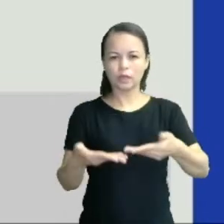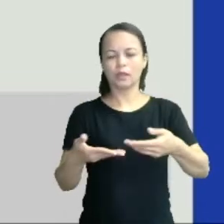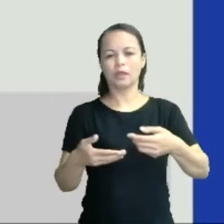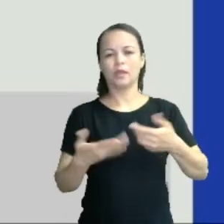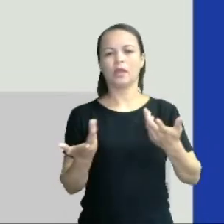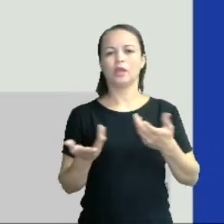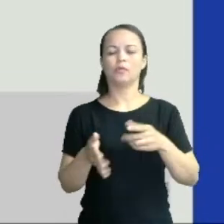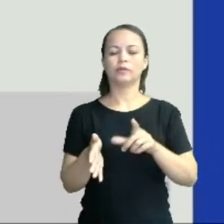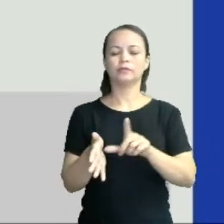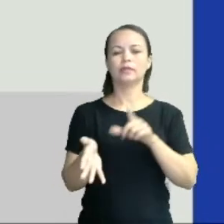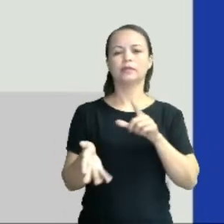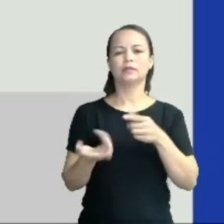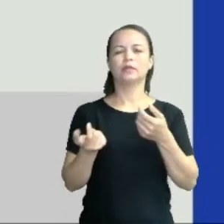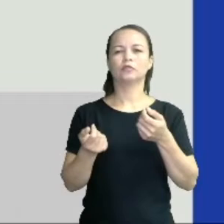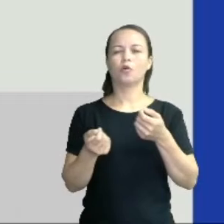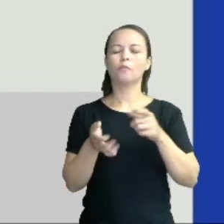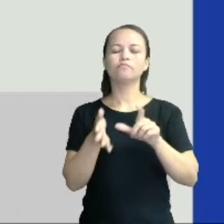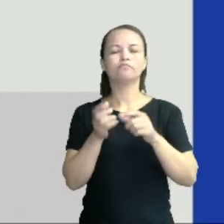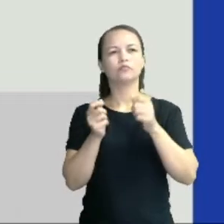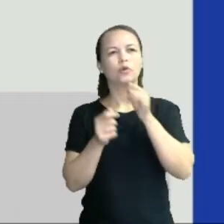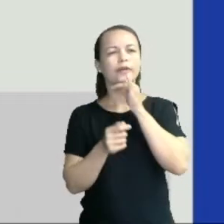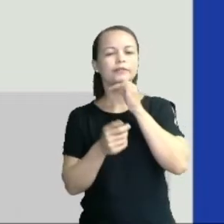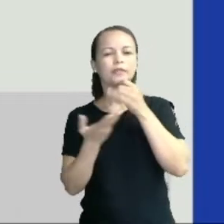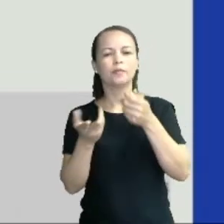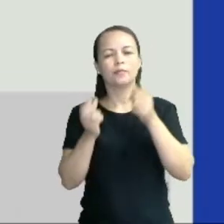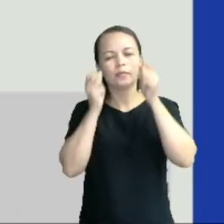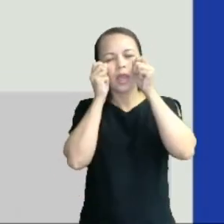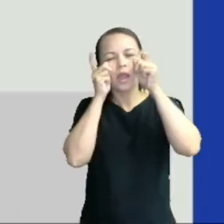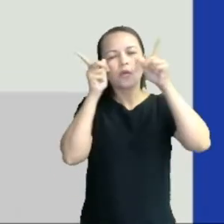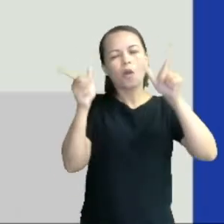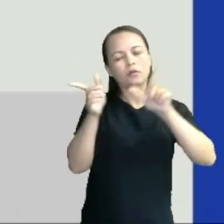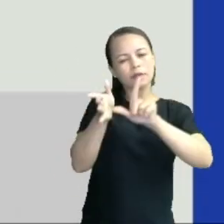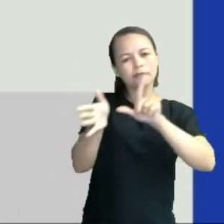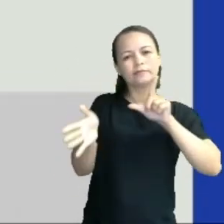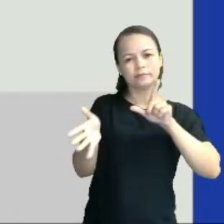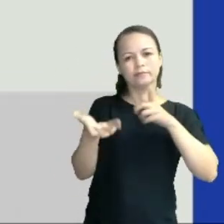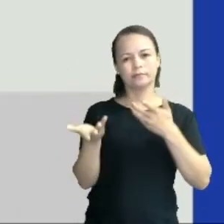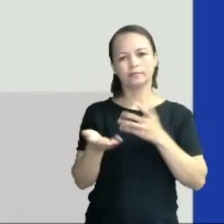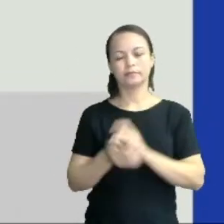com antecedência, estou me acordando cedo, né? Estou me acordando com antecedência.